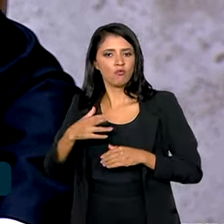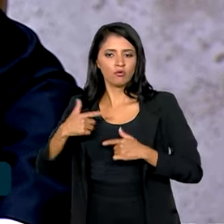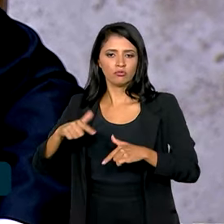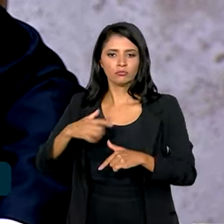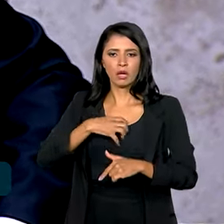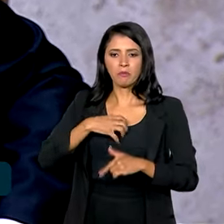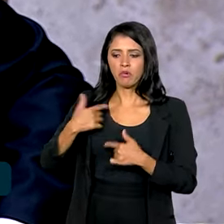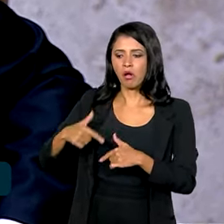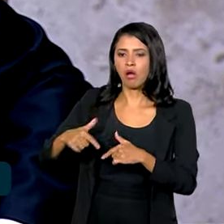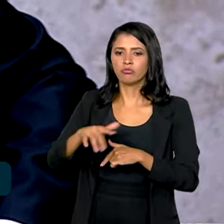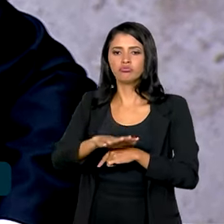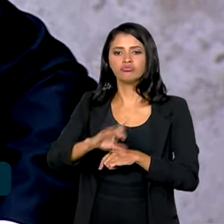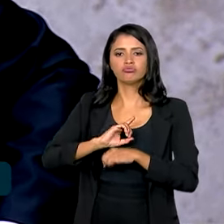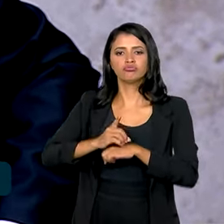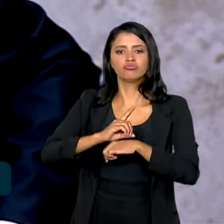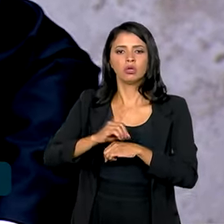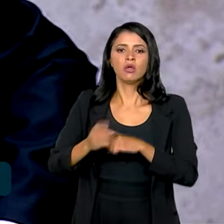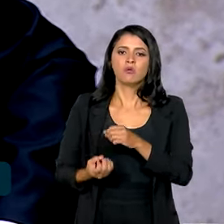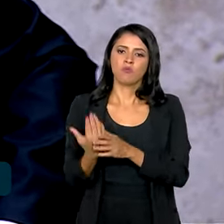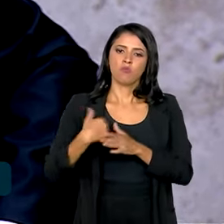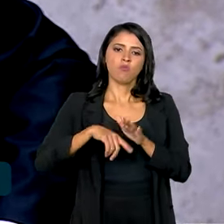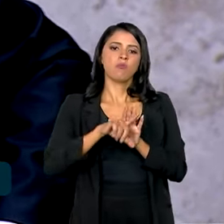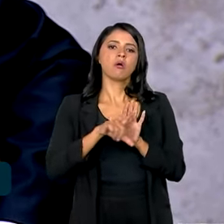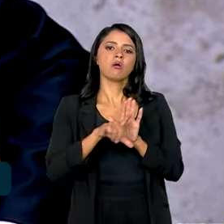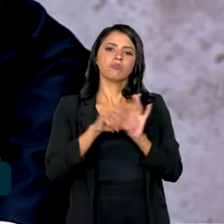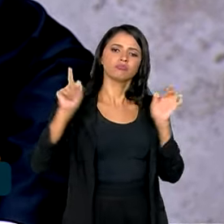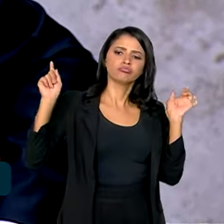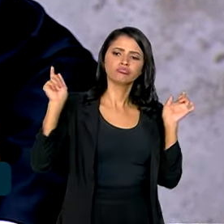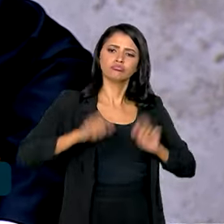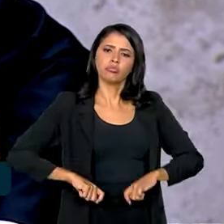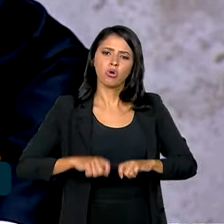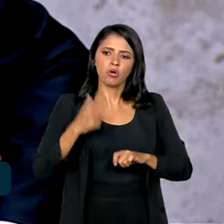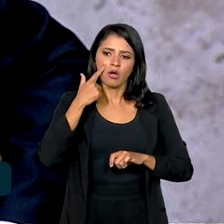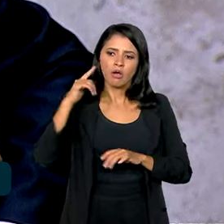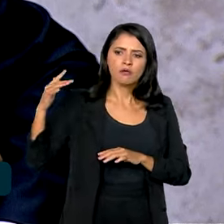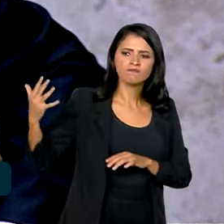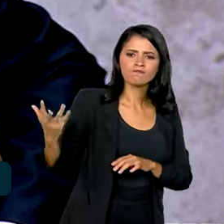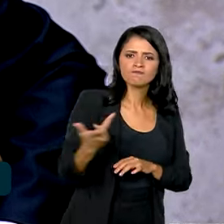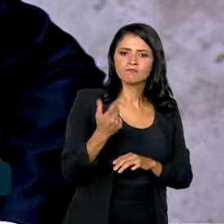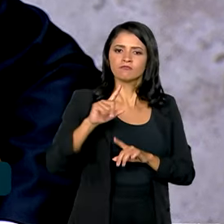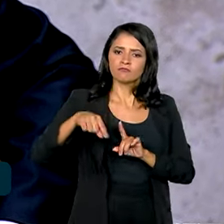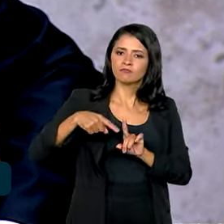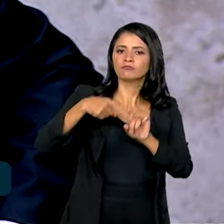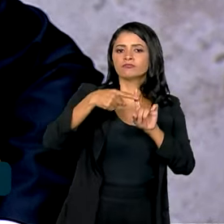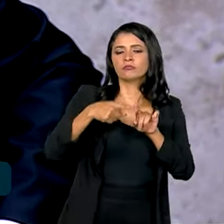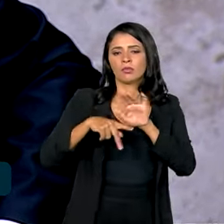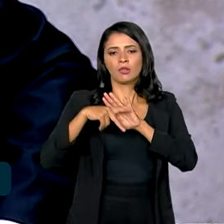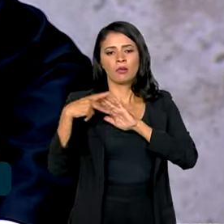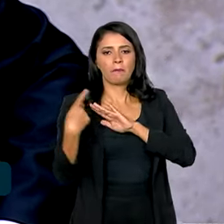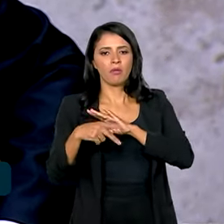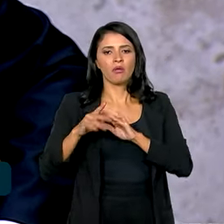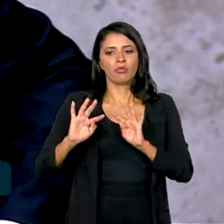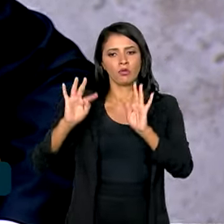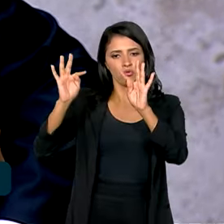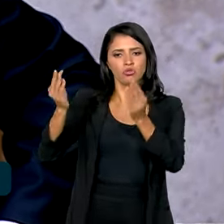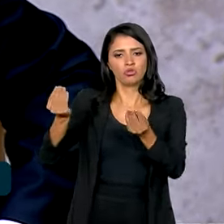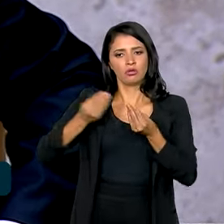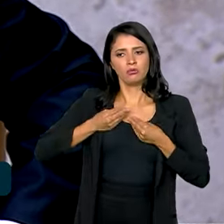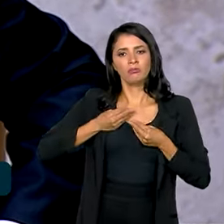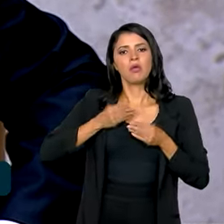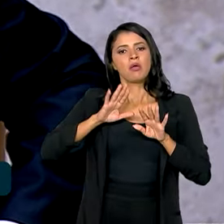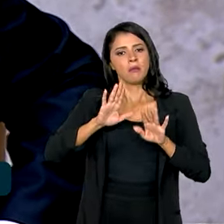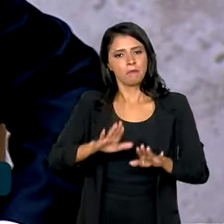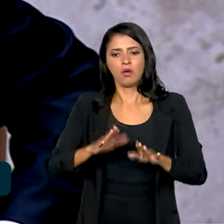digital. Uma regulação que nos permita colher os extraordinários benefícios trazidos pelas tecnologias, mas